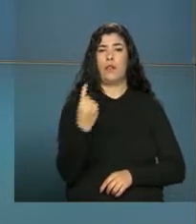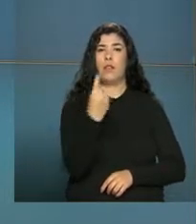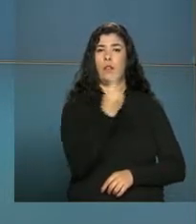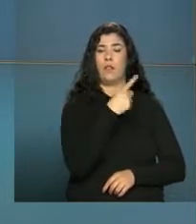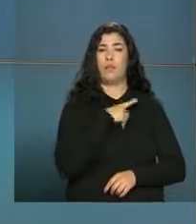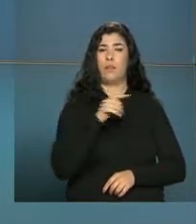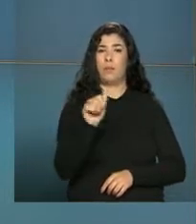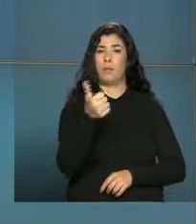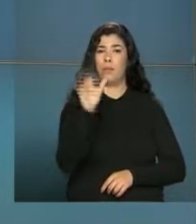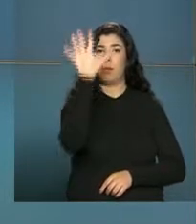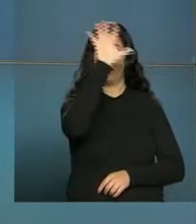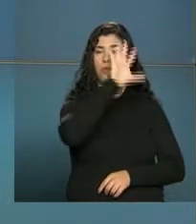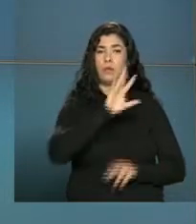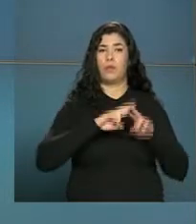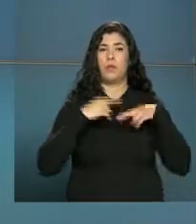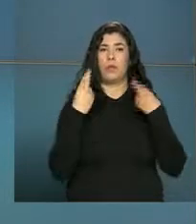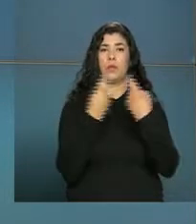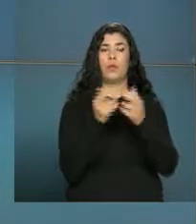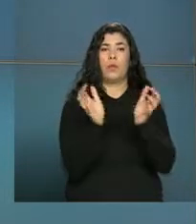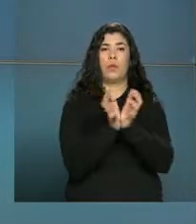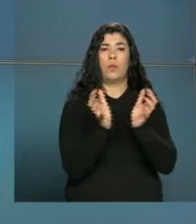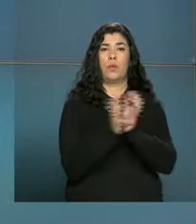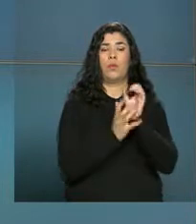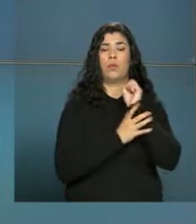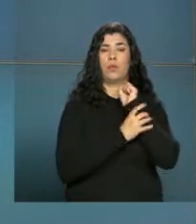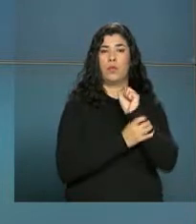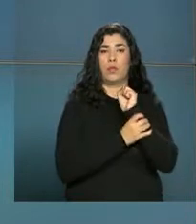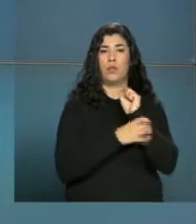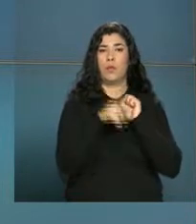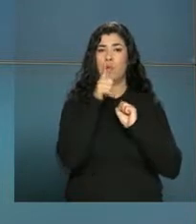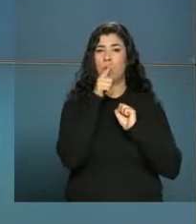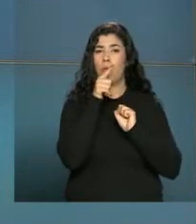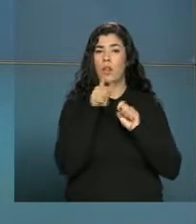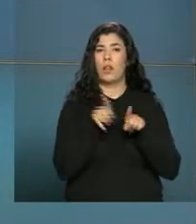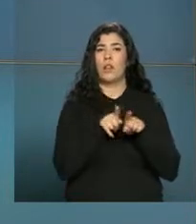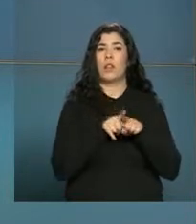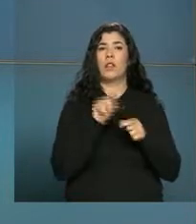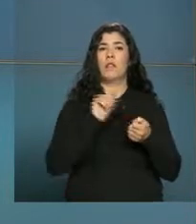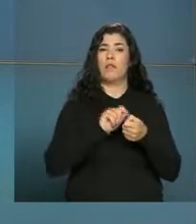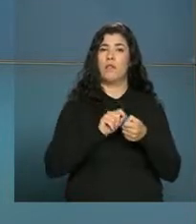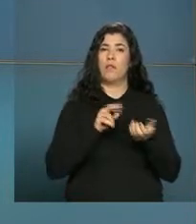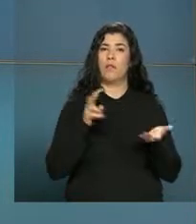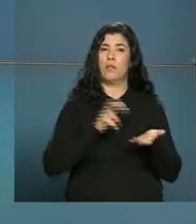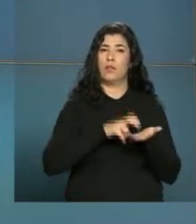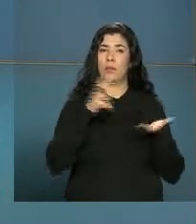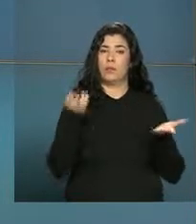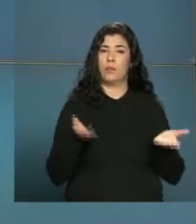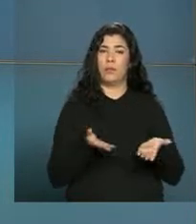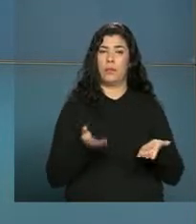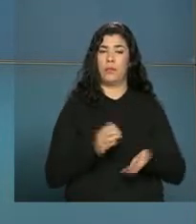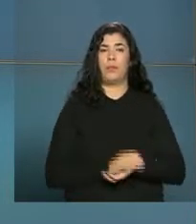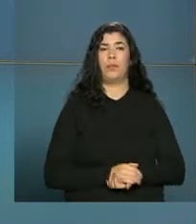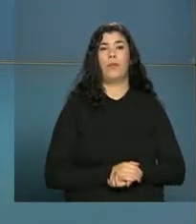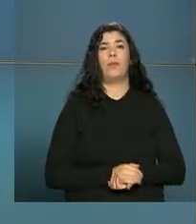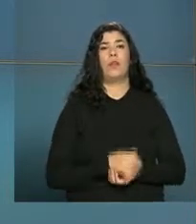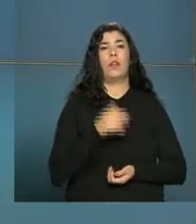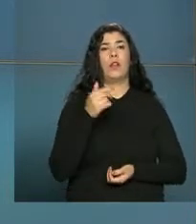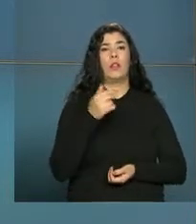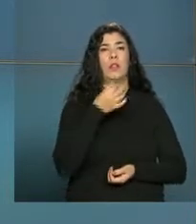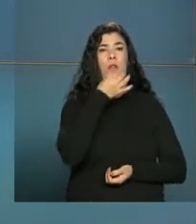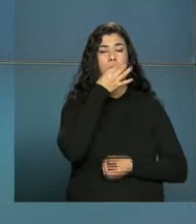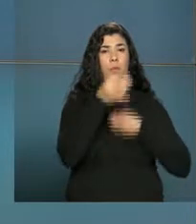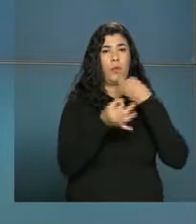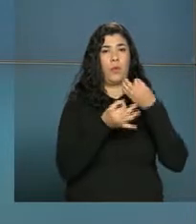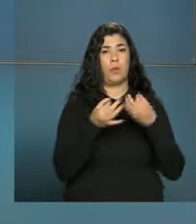fizeram um balanço da reunião do grupo de segurança hídrica do governo federal realizada na manhã de hoje segundo a Anna o verão